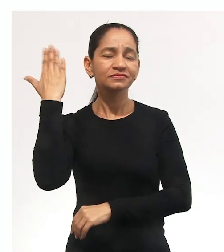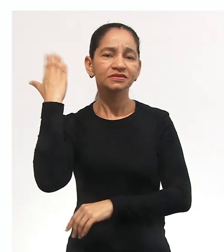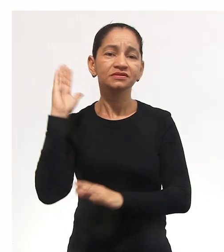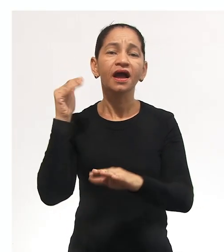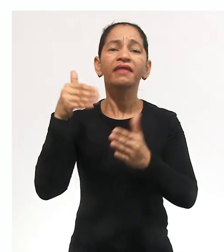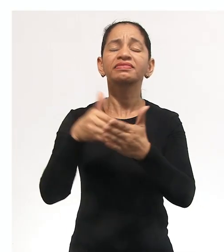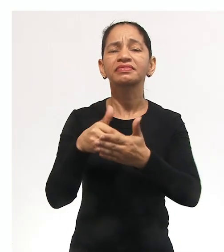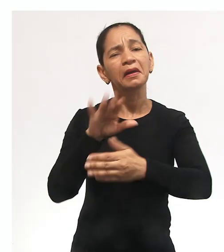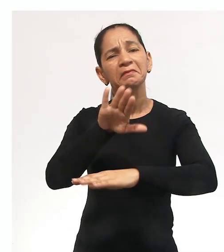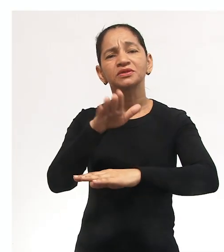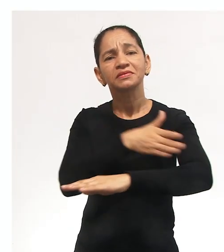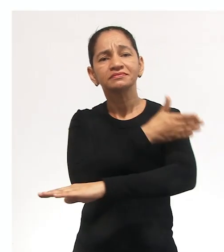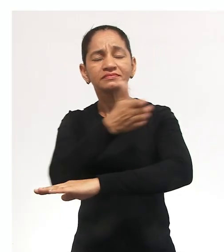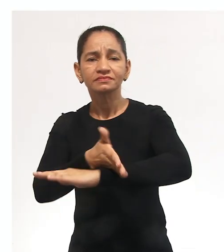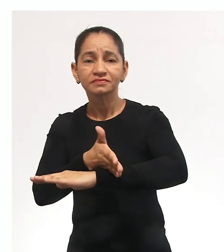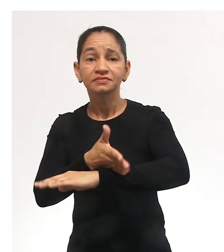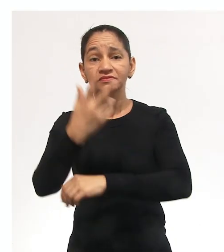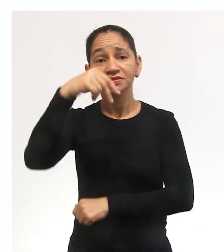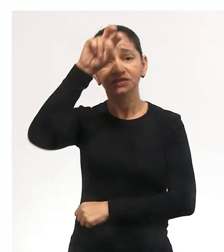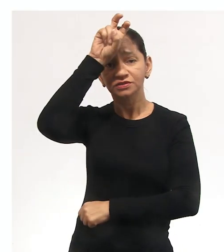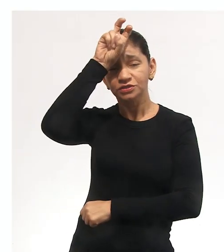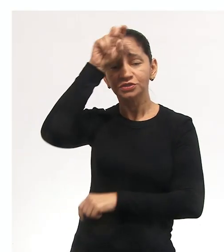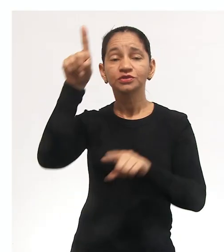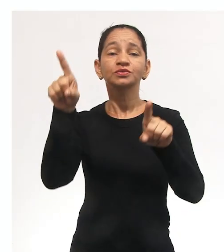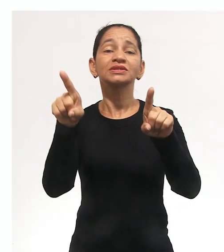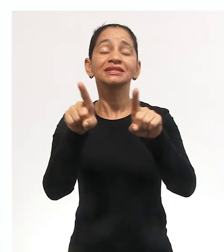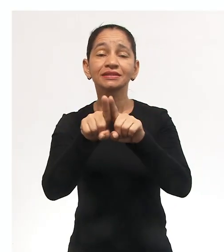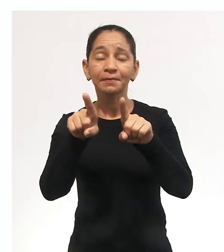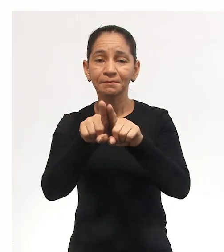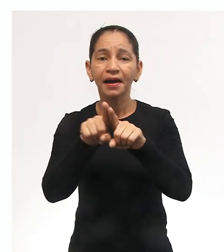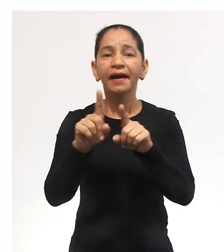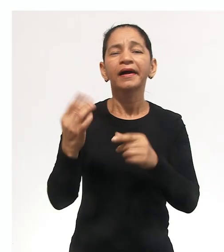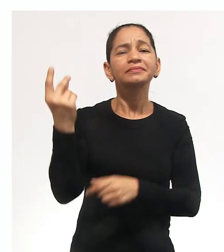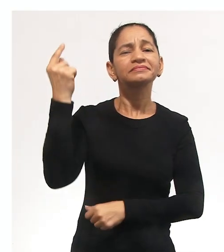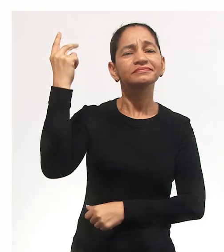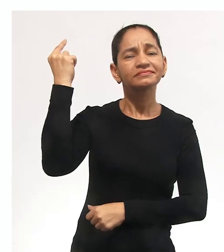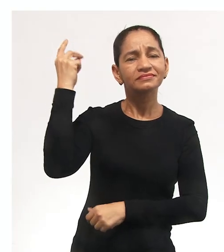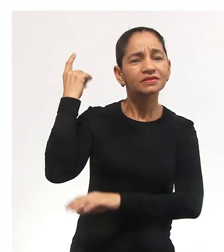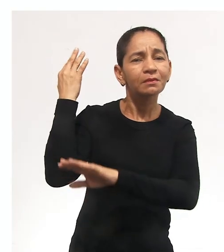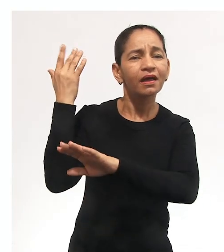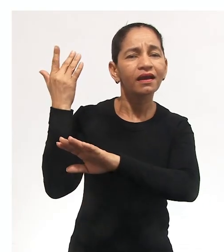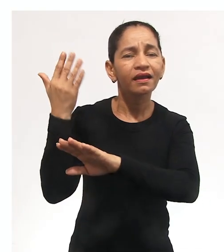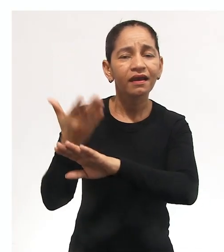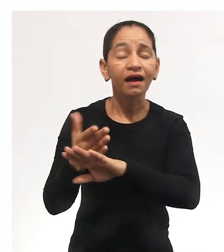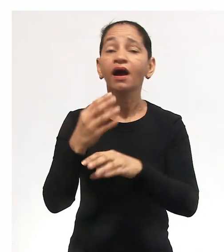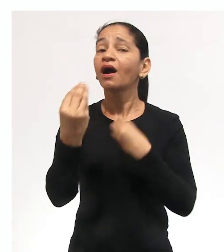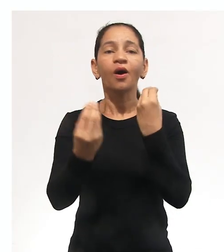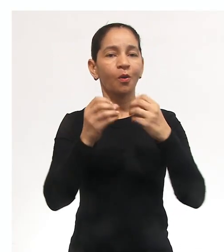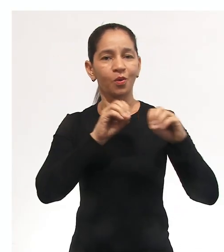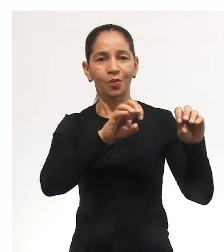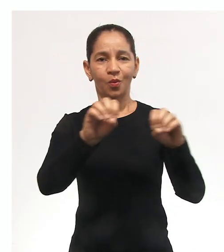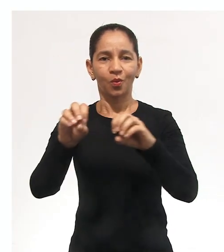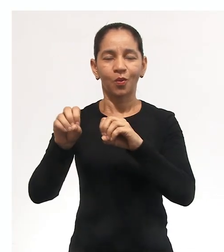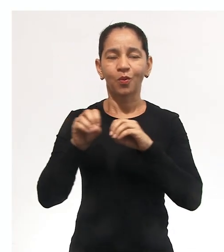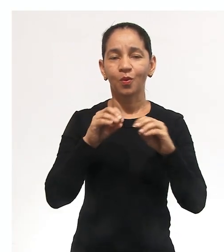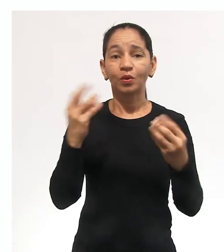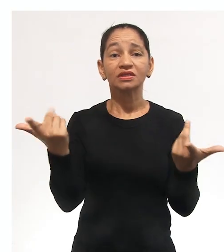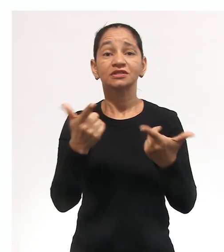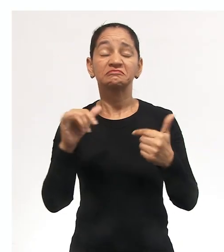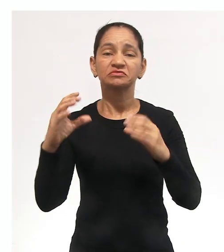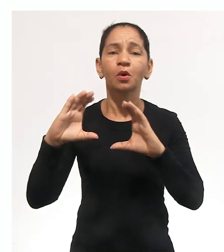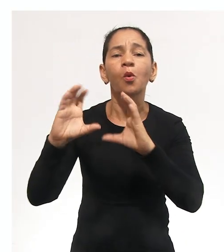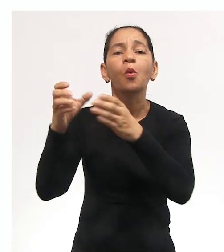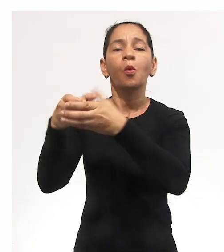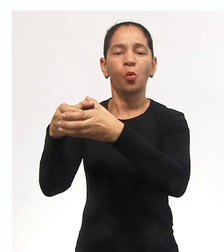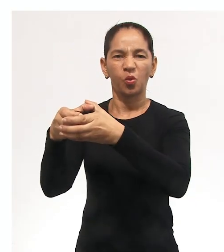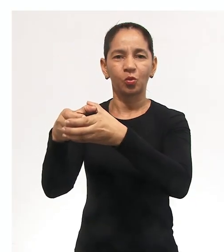Idade Média, no Antigo Egito e Mesopotâmia. A alfabetização ela era restrita a uma